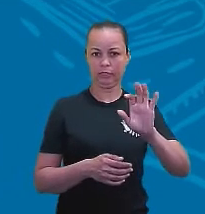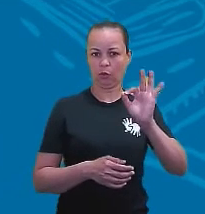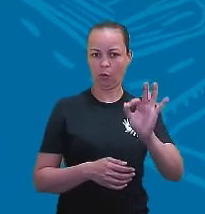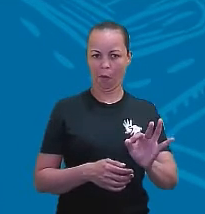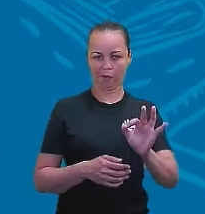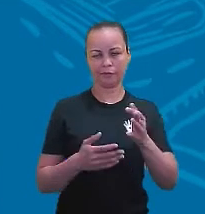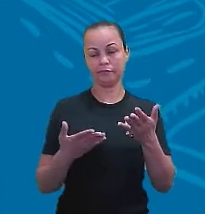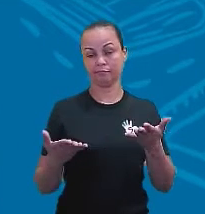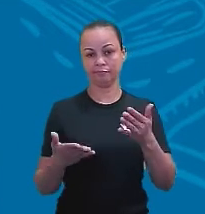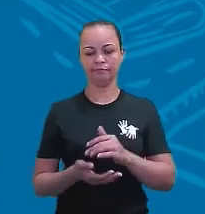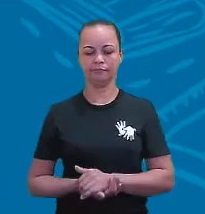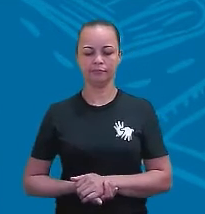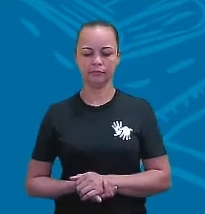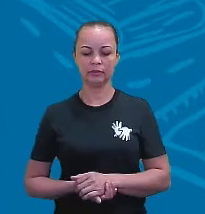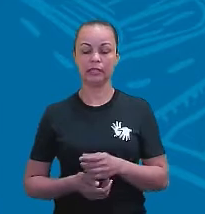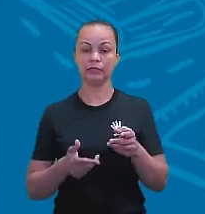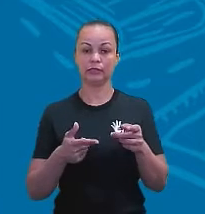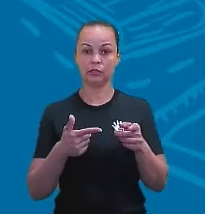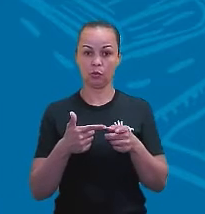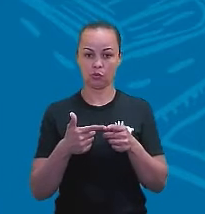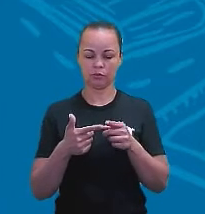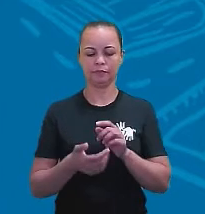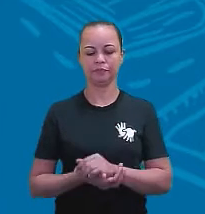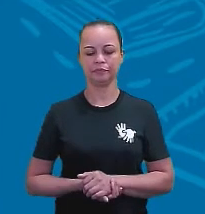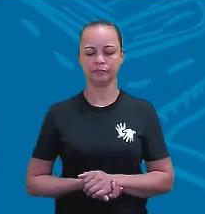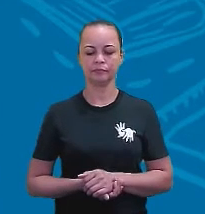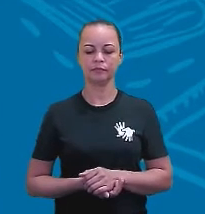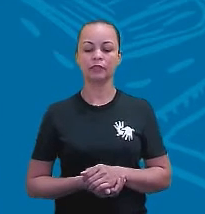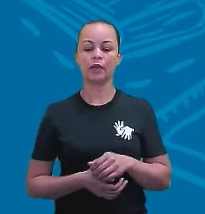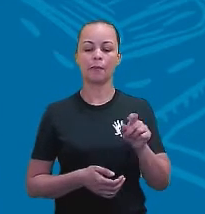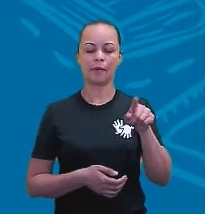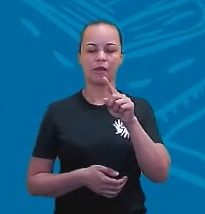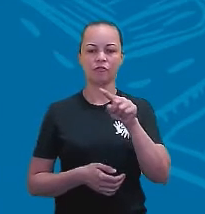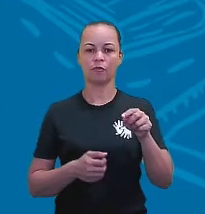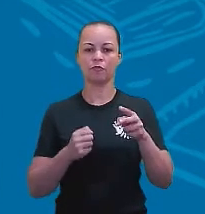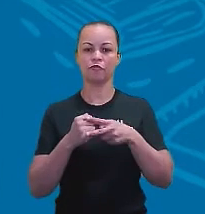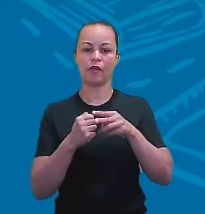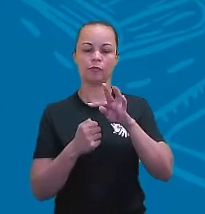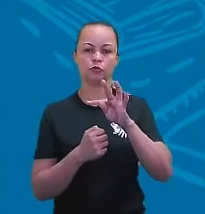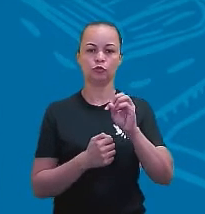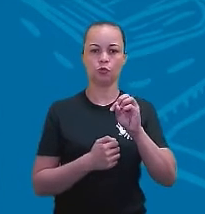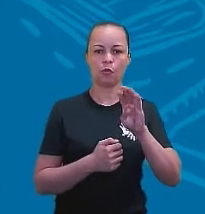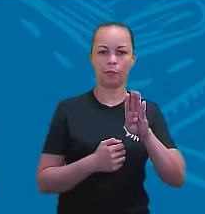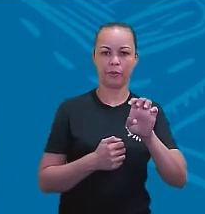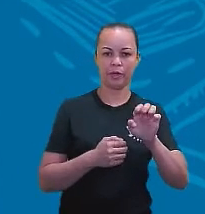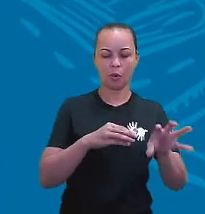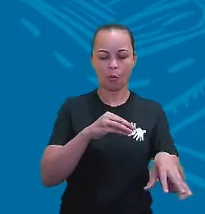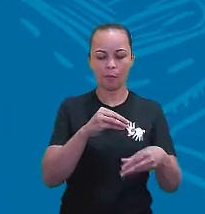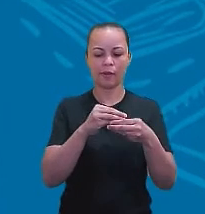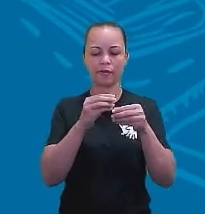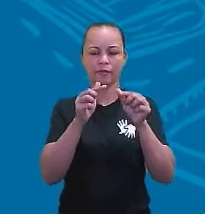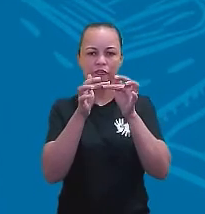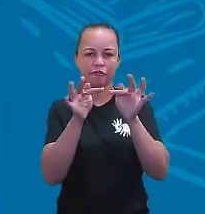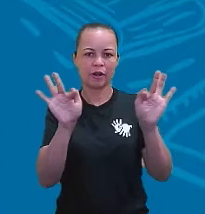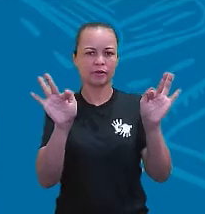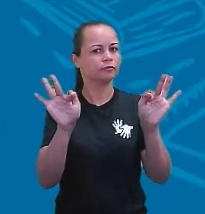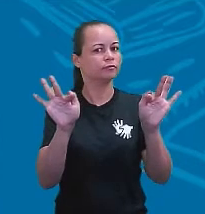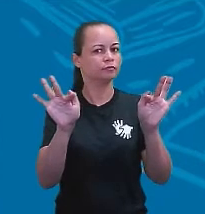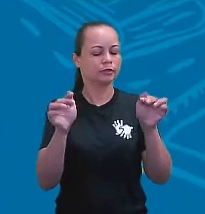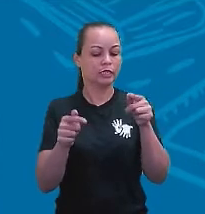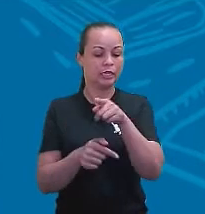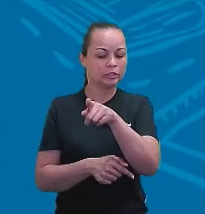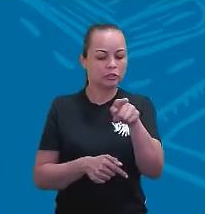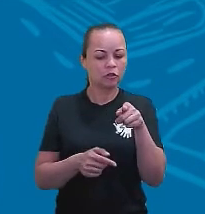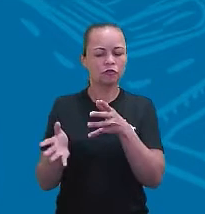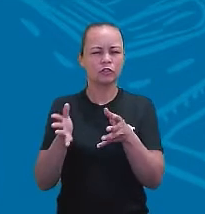segunda questão, a gente diz, marque a forma do verbo to be que completam as frases. Então, chegou a hora de a gente